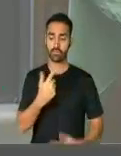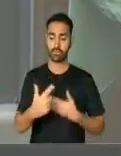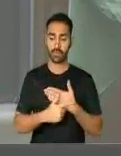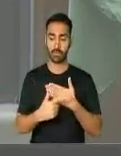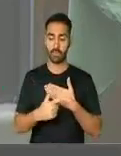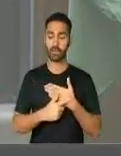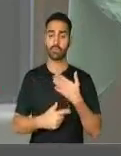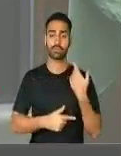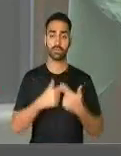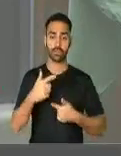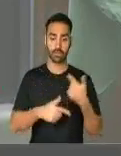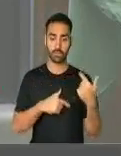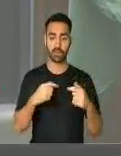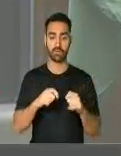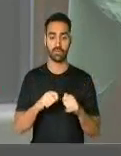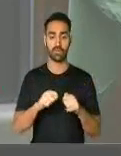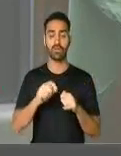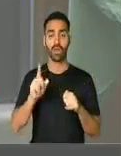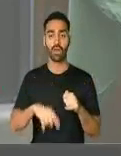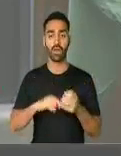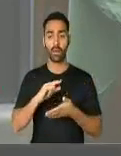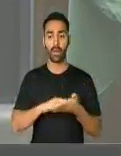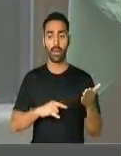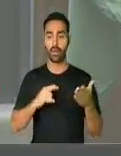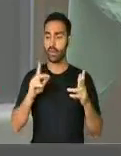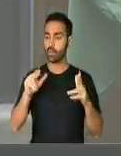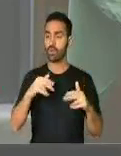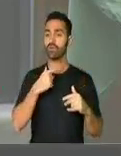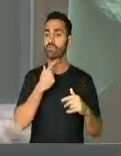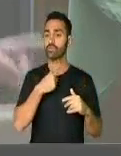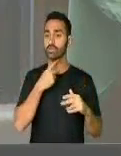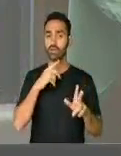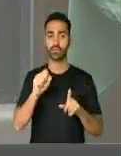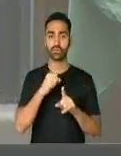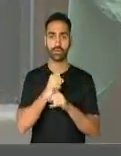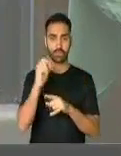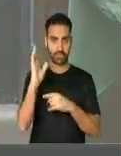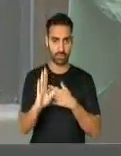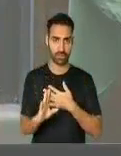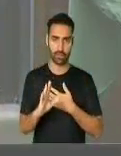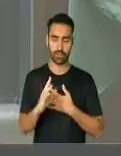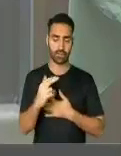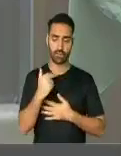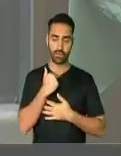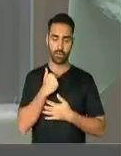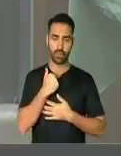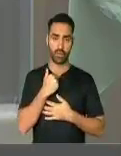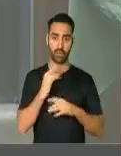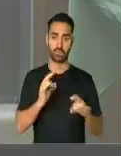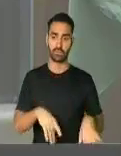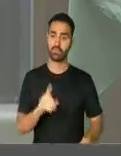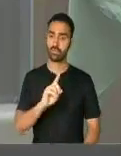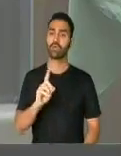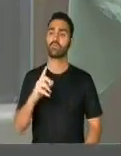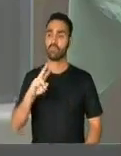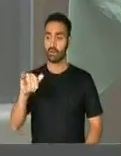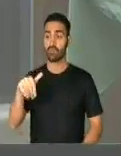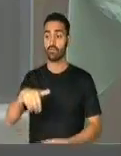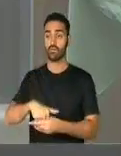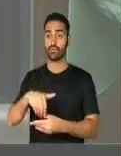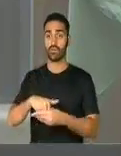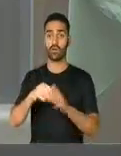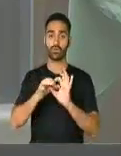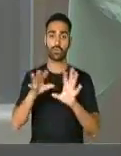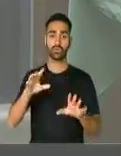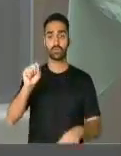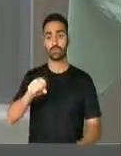temos fazer e que é a solicitação da sociedade brasileira nesse momento ninguém vai poder fugir a isso que vai ter que votar essa autorização ou